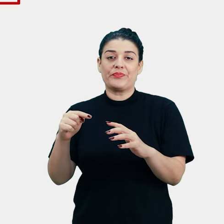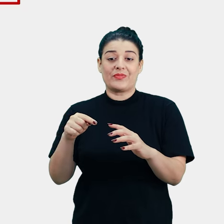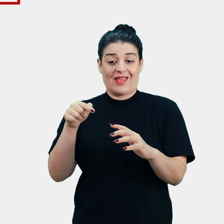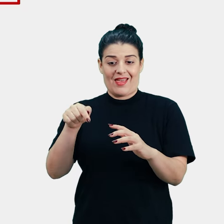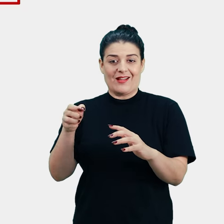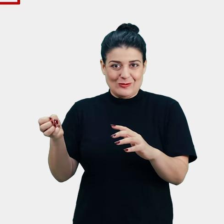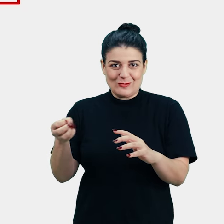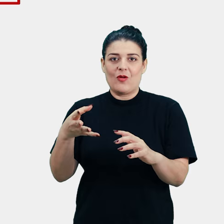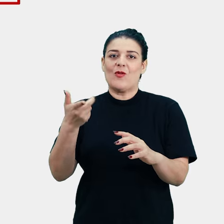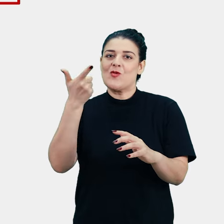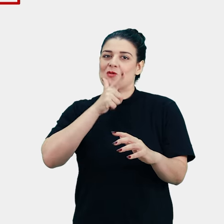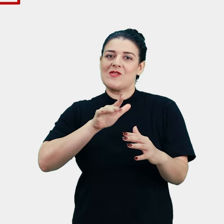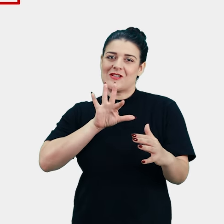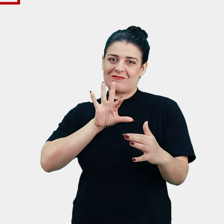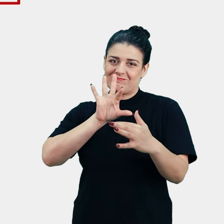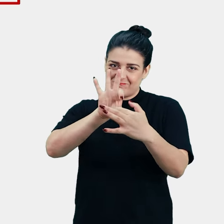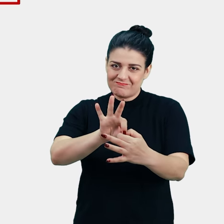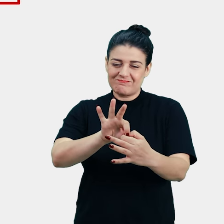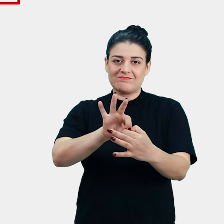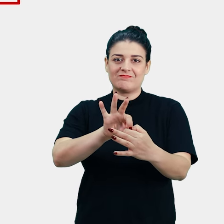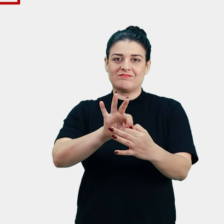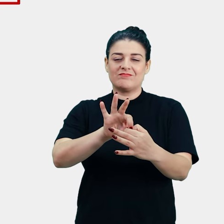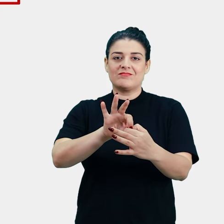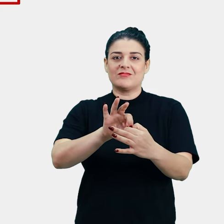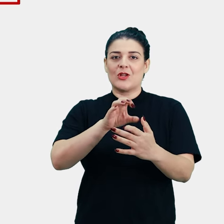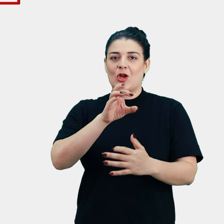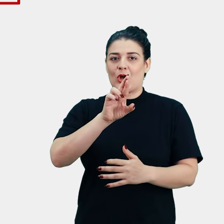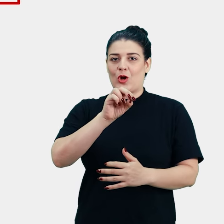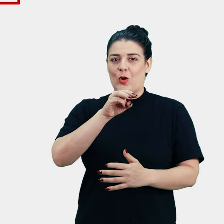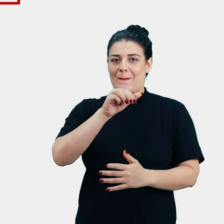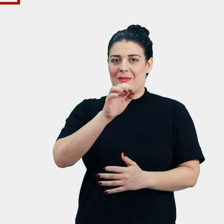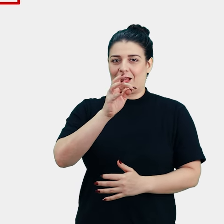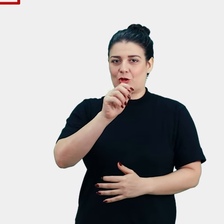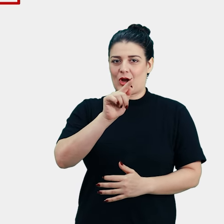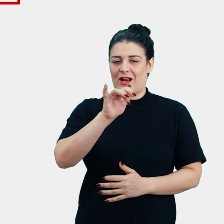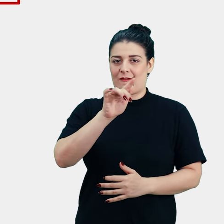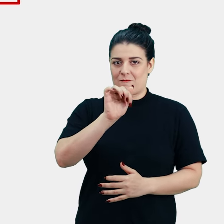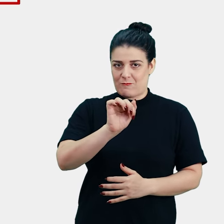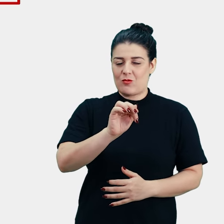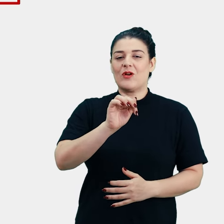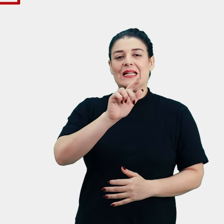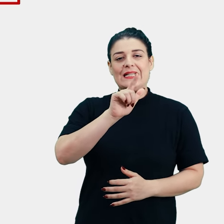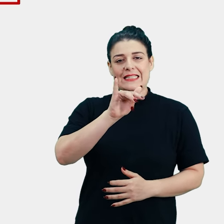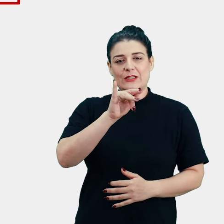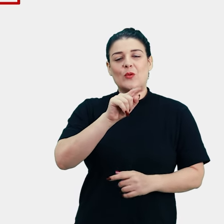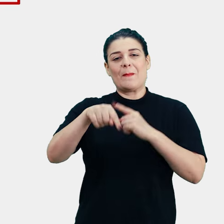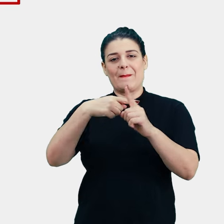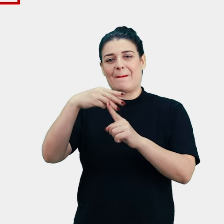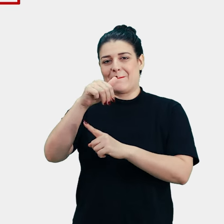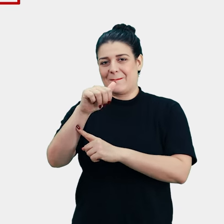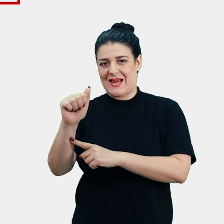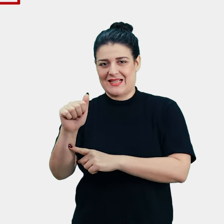dessas fontes, foi possível acoplar o cromatógrafo com fase líquida acoplado ao espectrômetro de massas. Por isso que